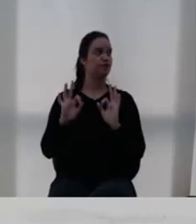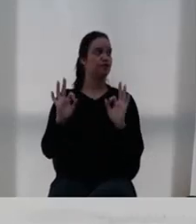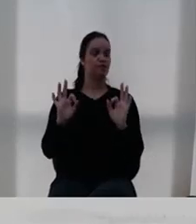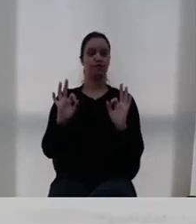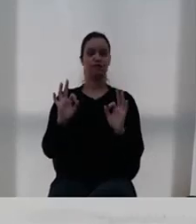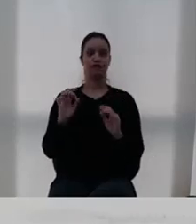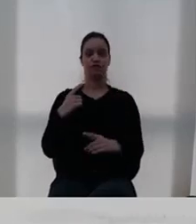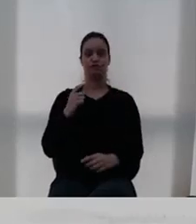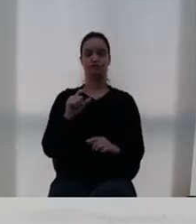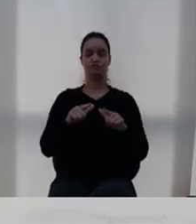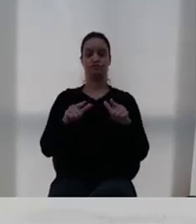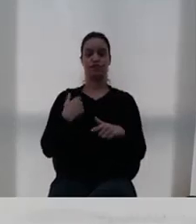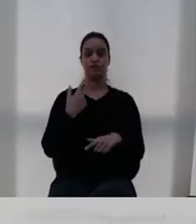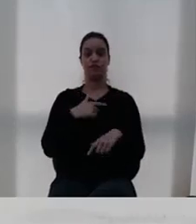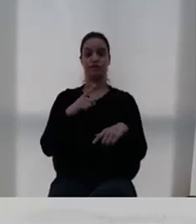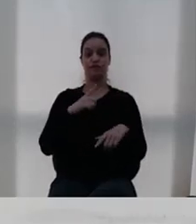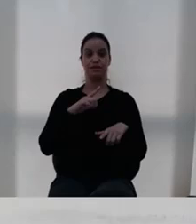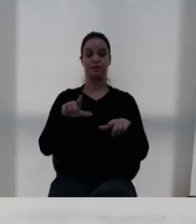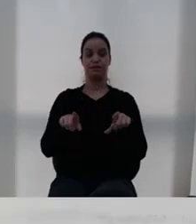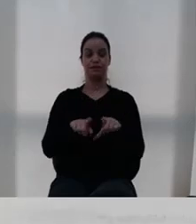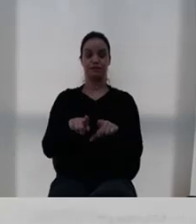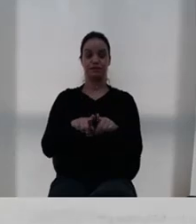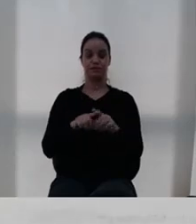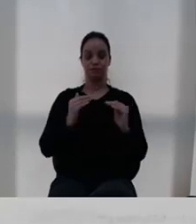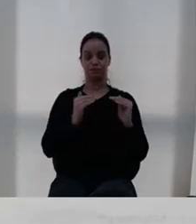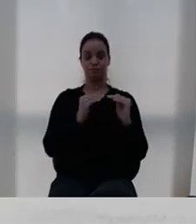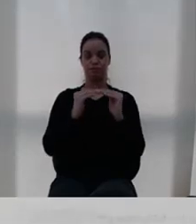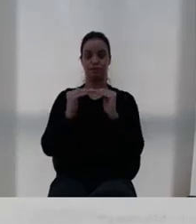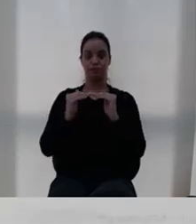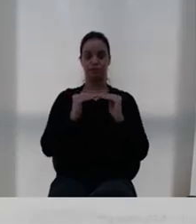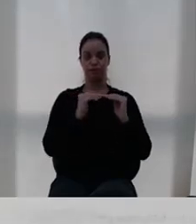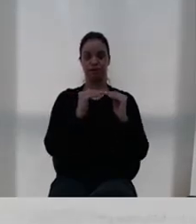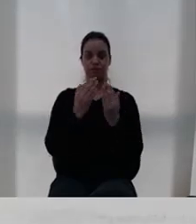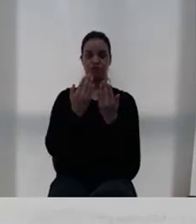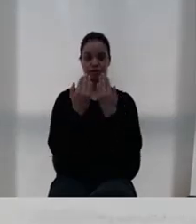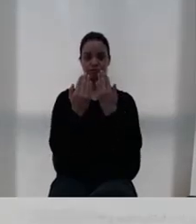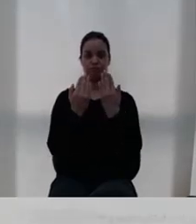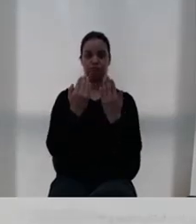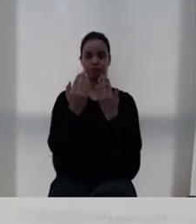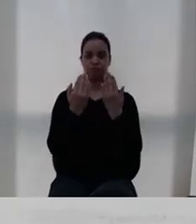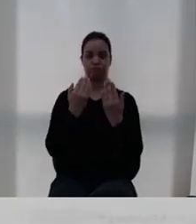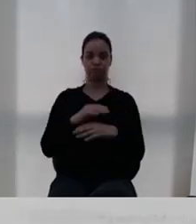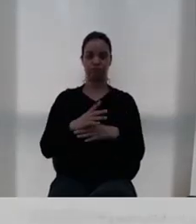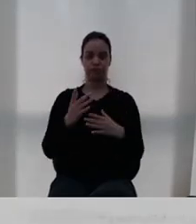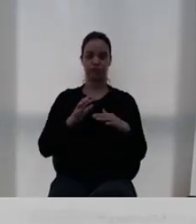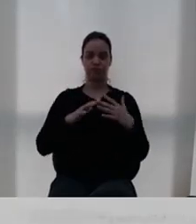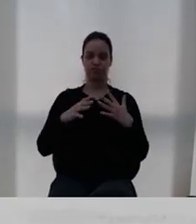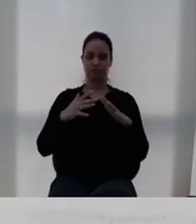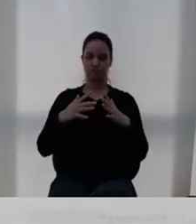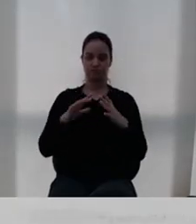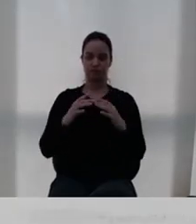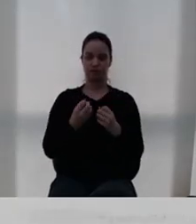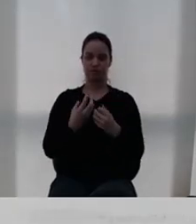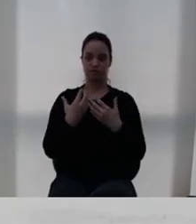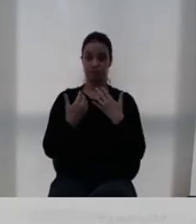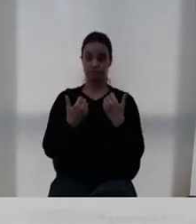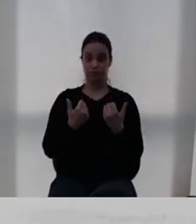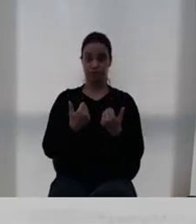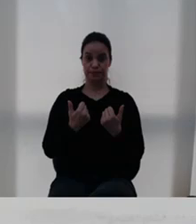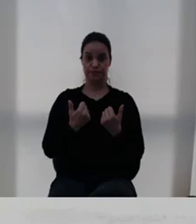cada uma das unidades, nós temos que caminhar em termos de padronização desse atendimento em todo o Estado. Então, são movimentos que são síncronos, são movimentos